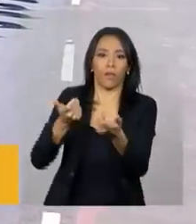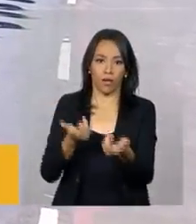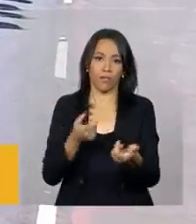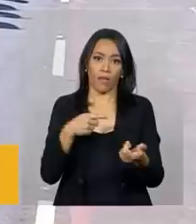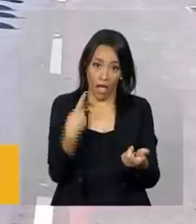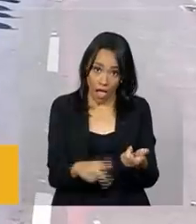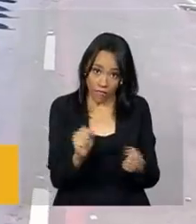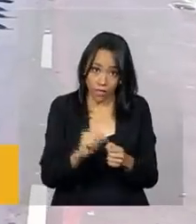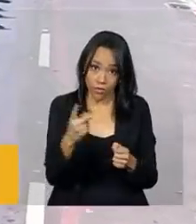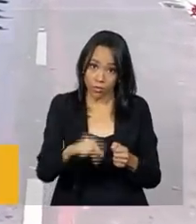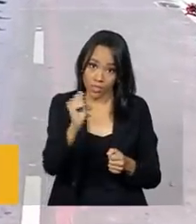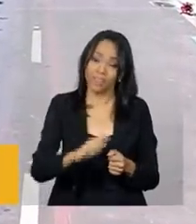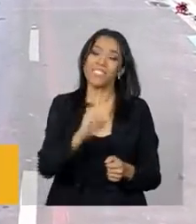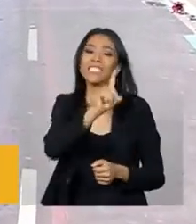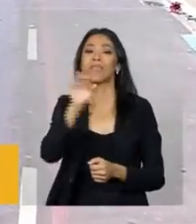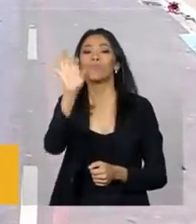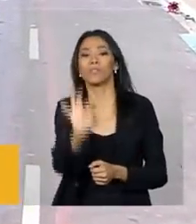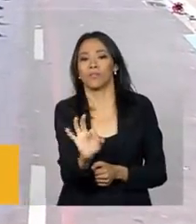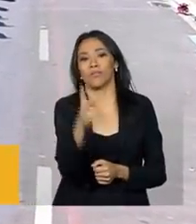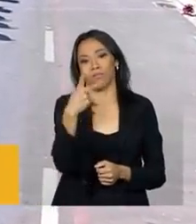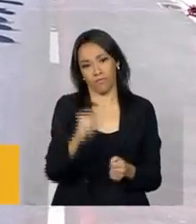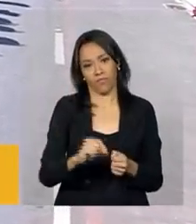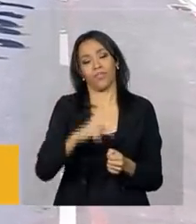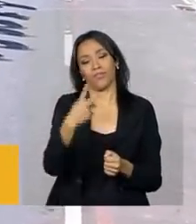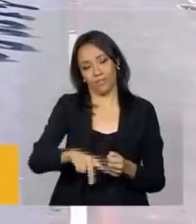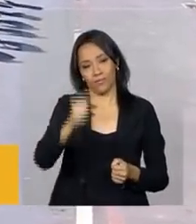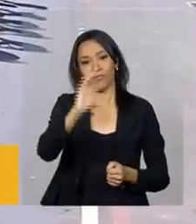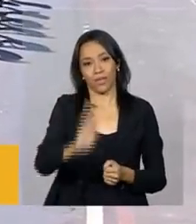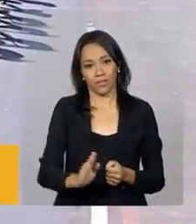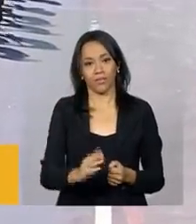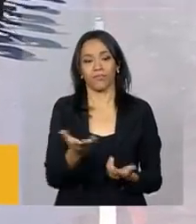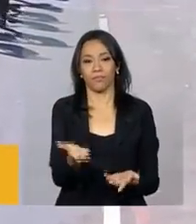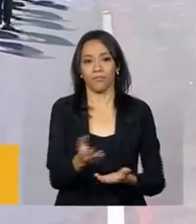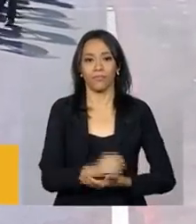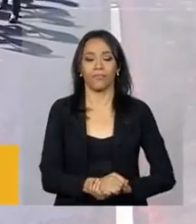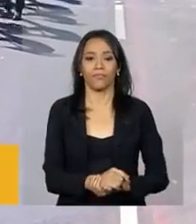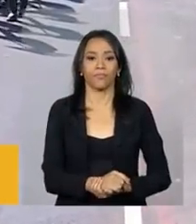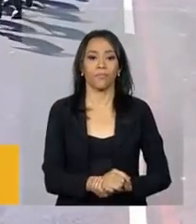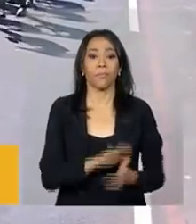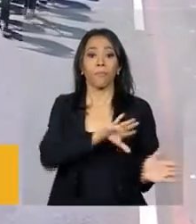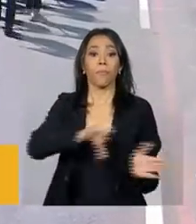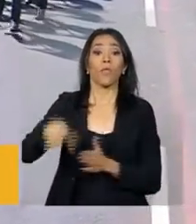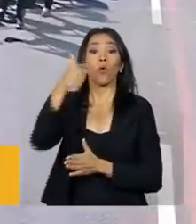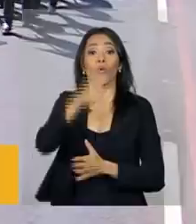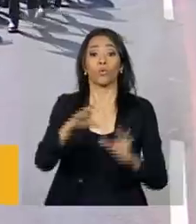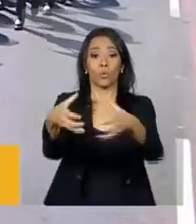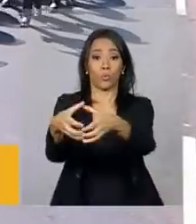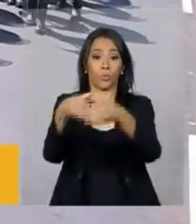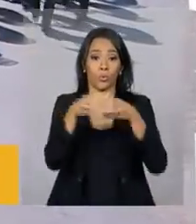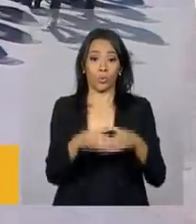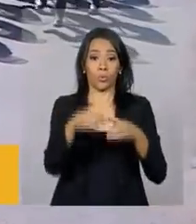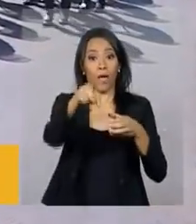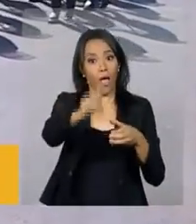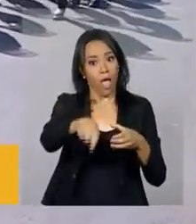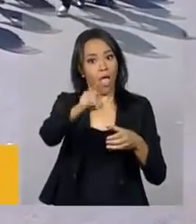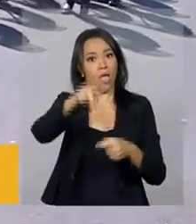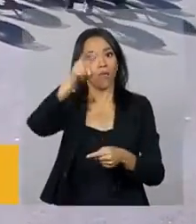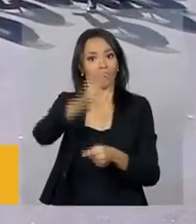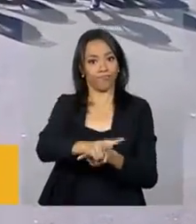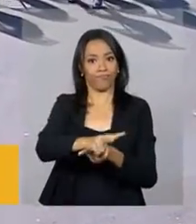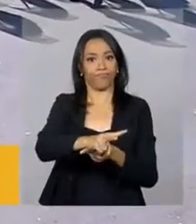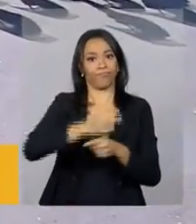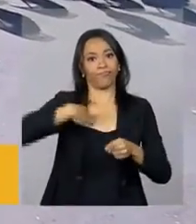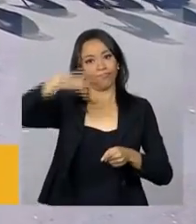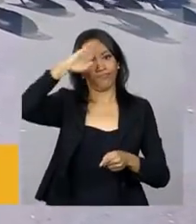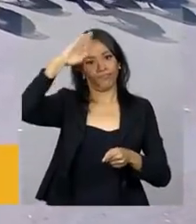nacional? 100% nacional, fabricado pela Embel. Esse agora é o batalhão da Guarda Presidencial, né? Aí nós